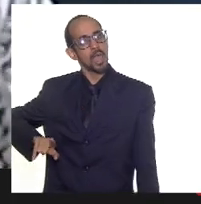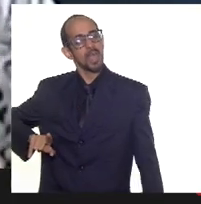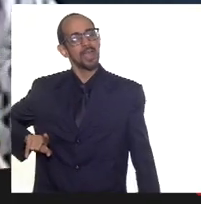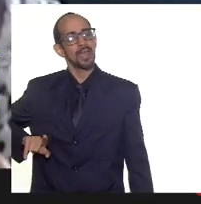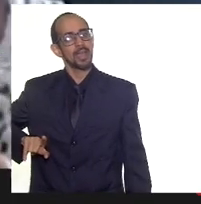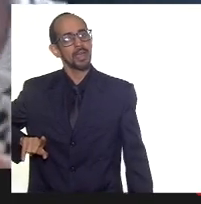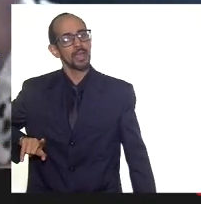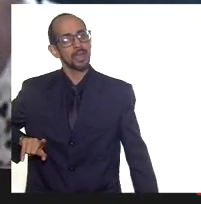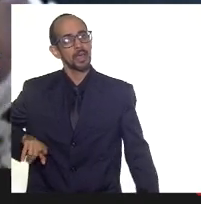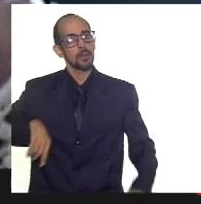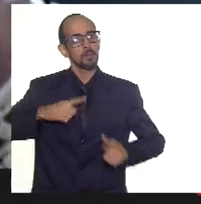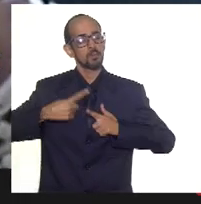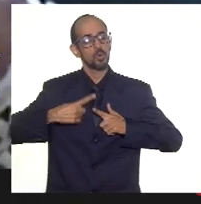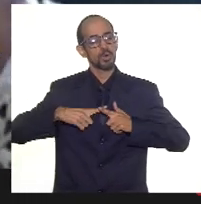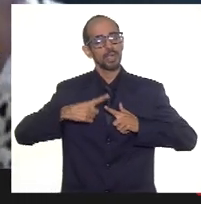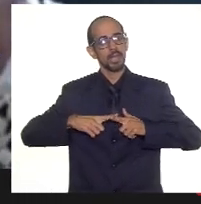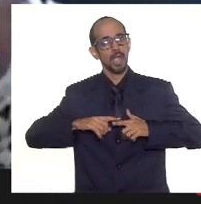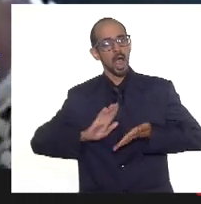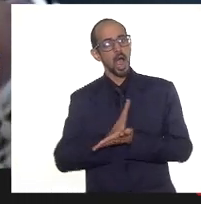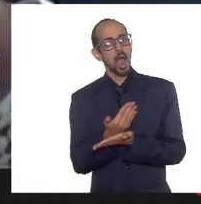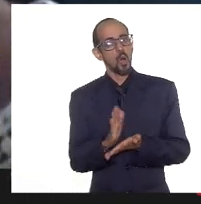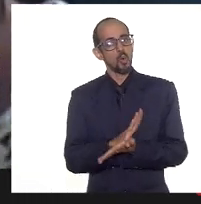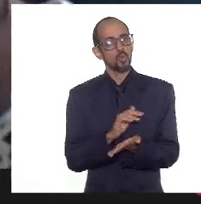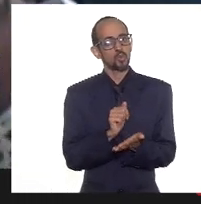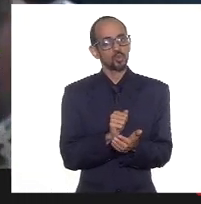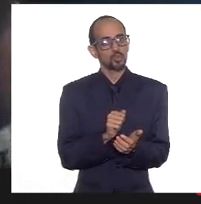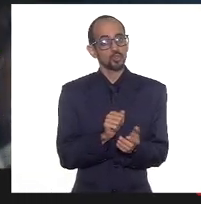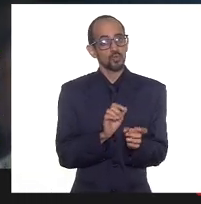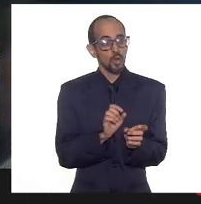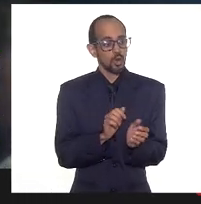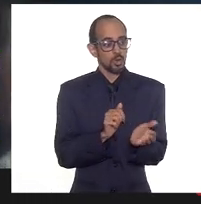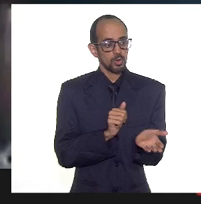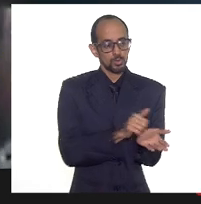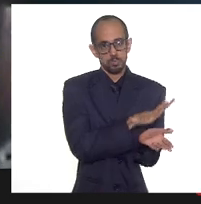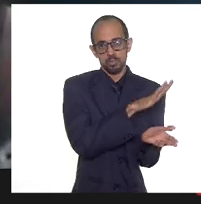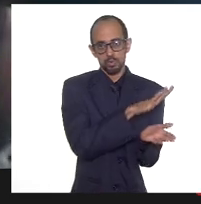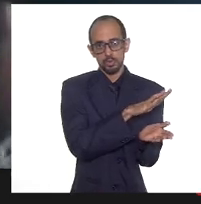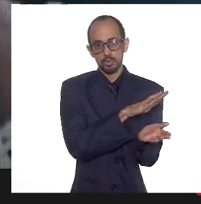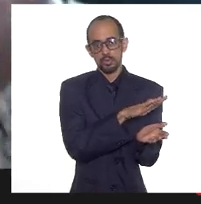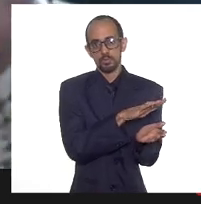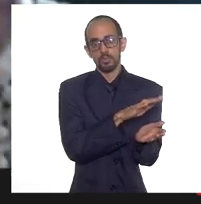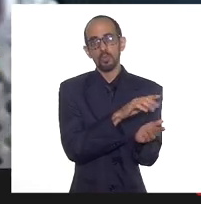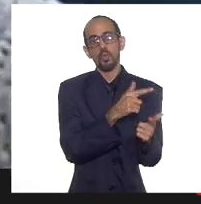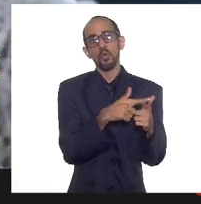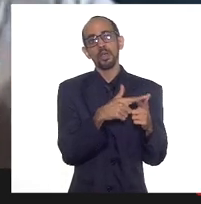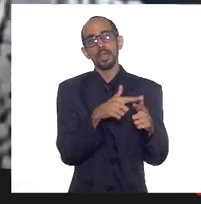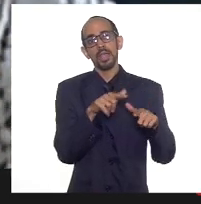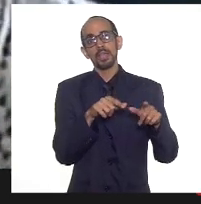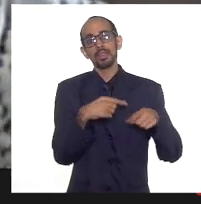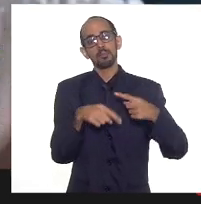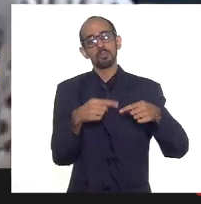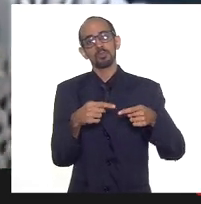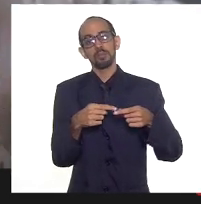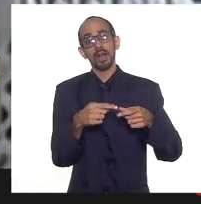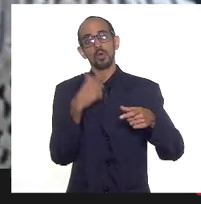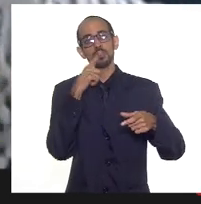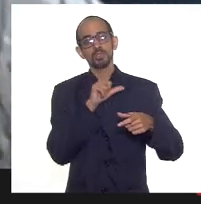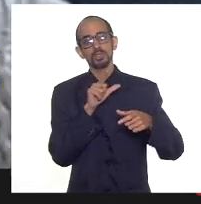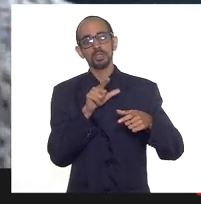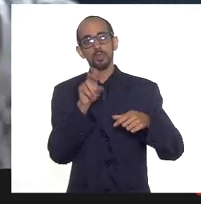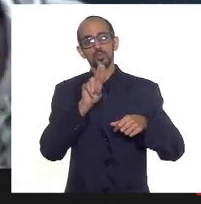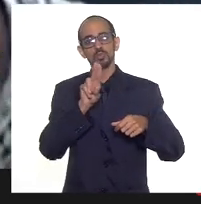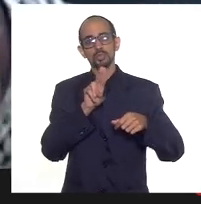foram, as pessoas foram expulsas, depois eles viraram um ponto de venda de drogas, né? Outro em que foi usado